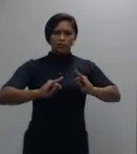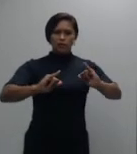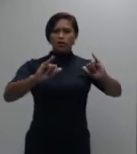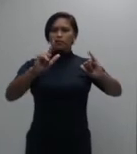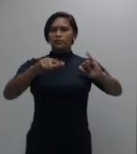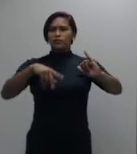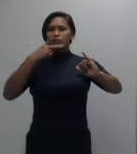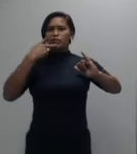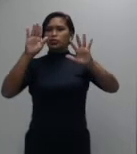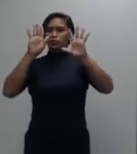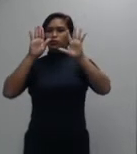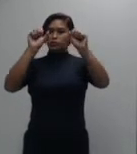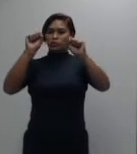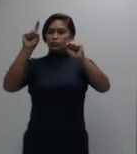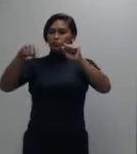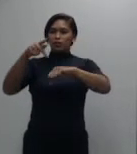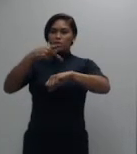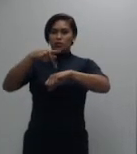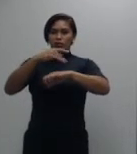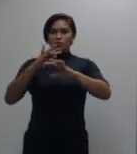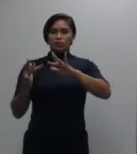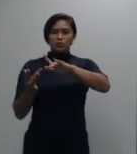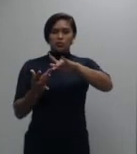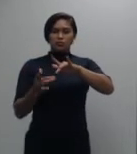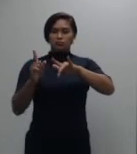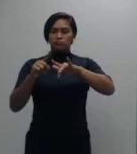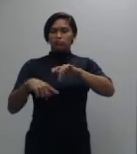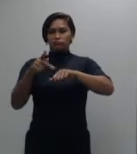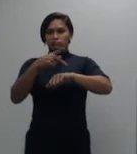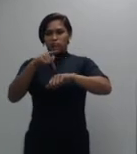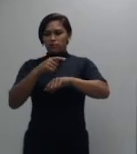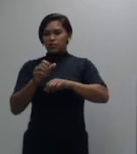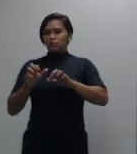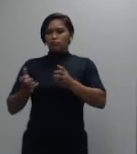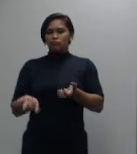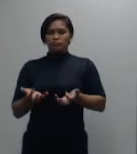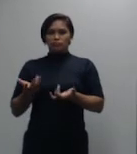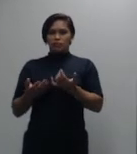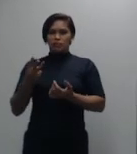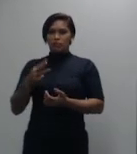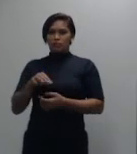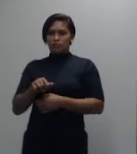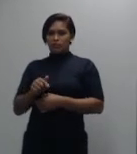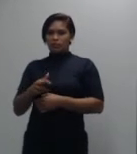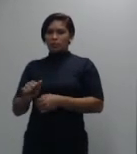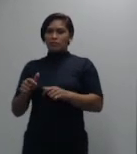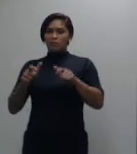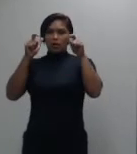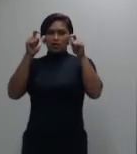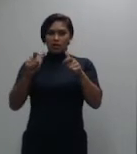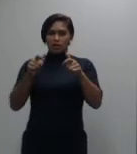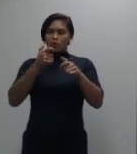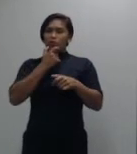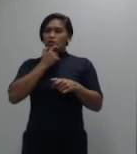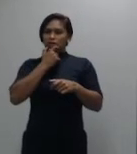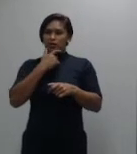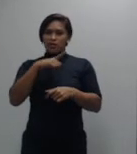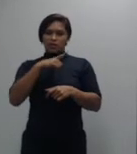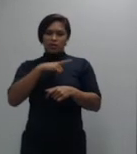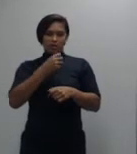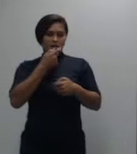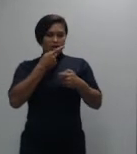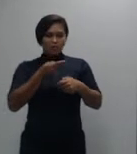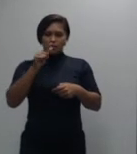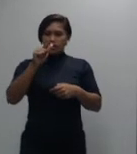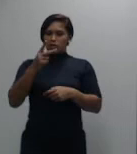os tribunais estrangeiros tribunal de queima e a corte inglesa teriam dito e Daniel já